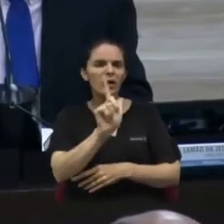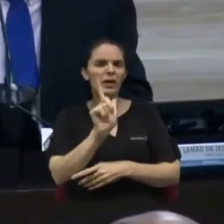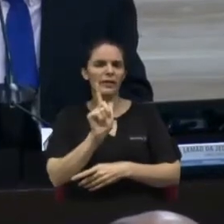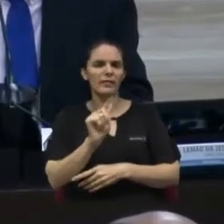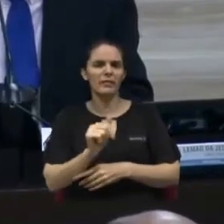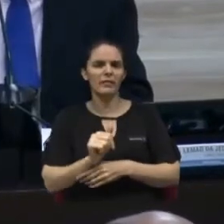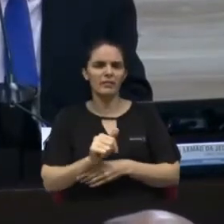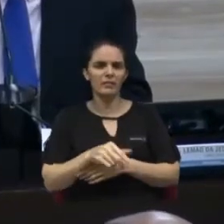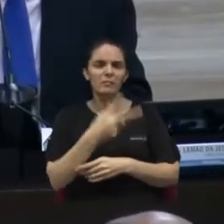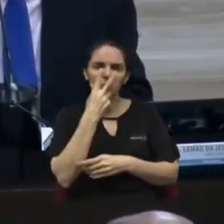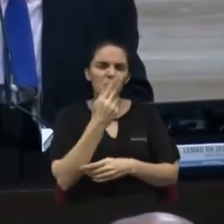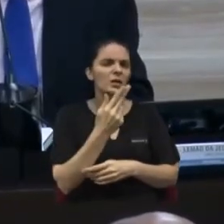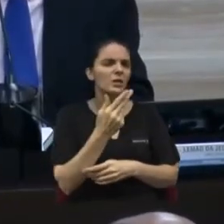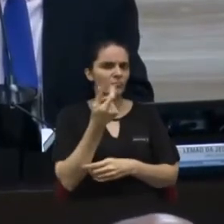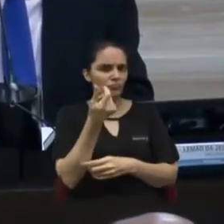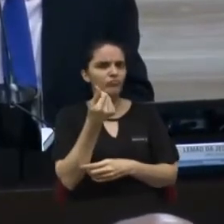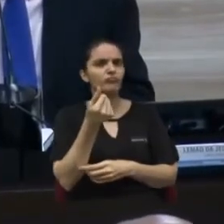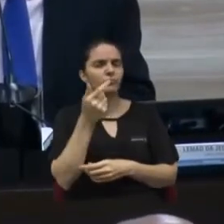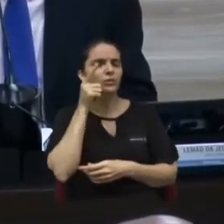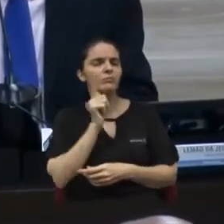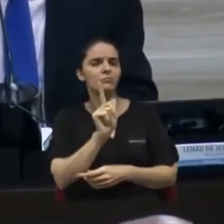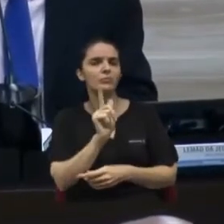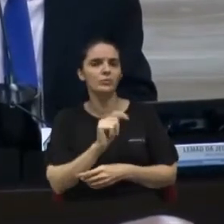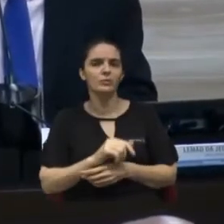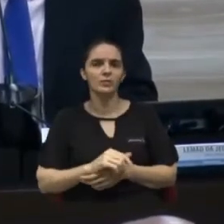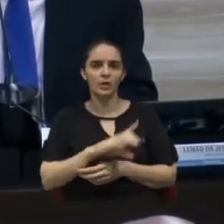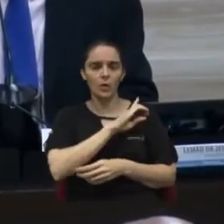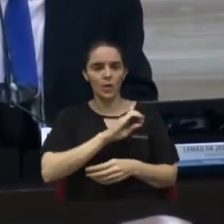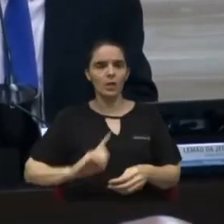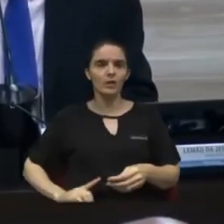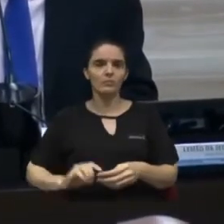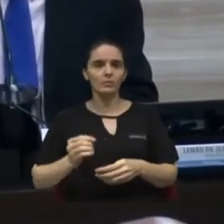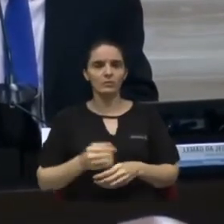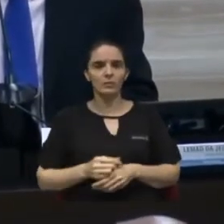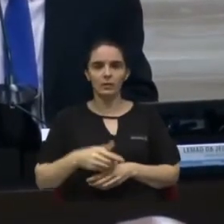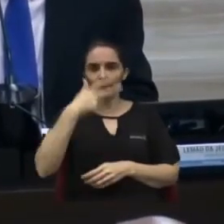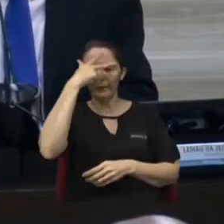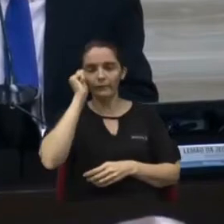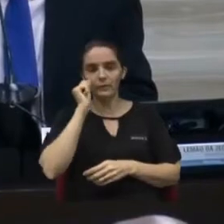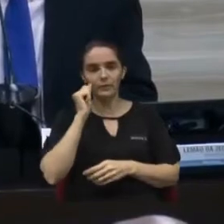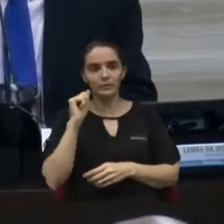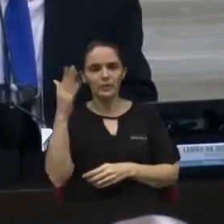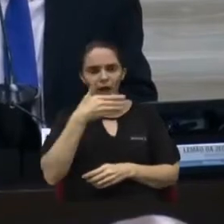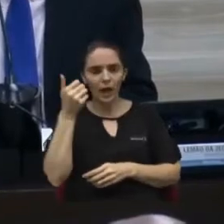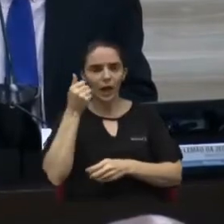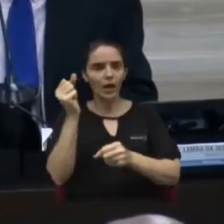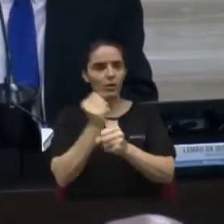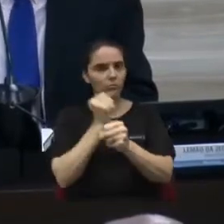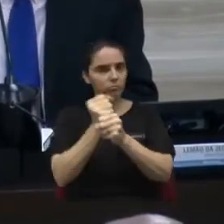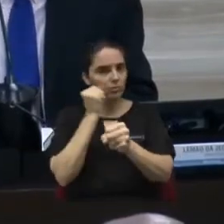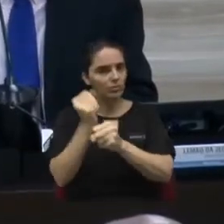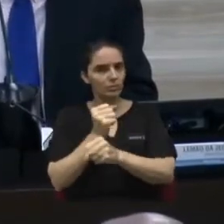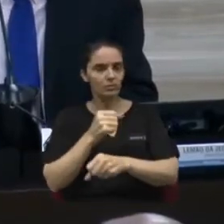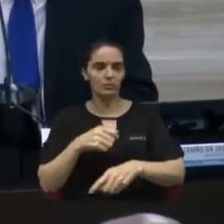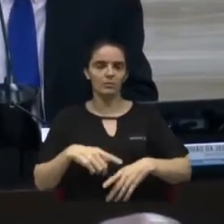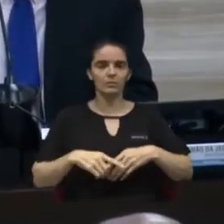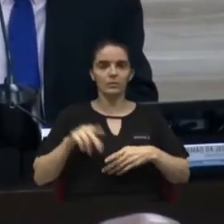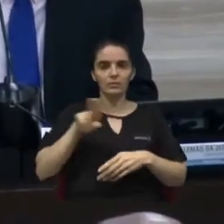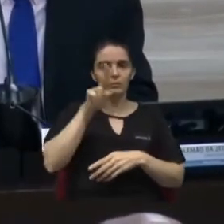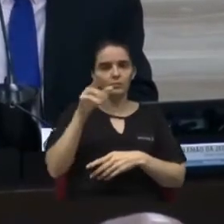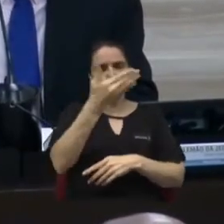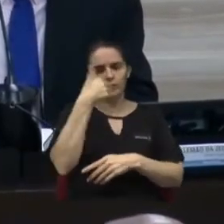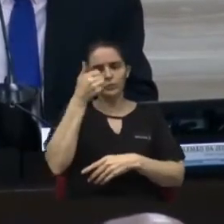deputado, a reforma. Então, ver se consegue o Executivo agilizar a reforma ali, para o pessoal utilizar melhor a